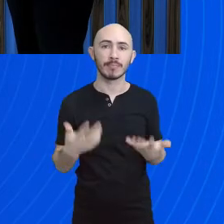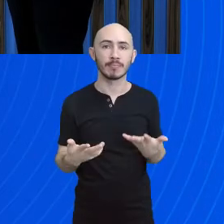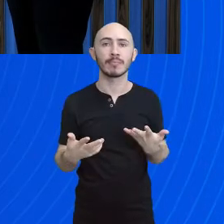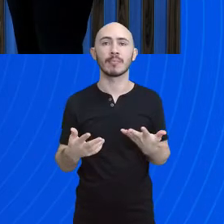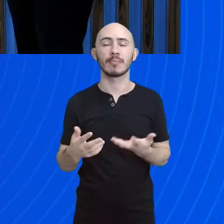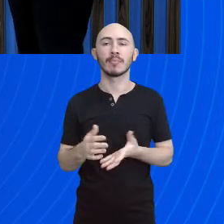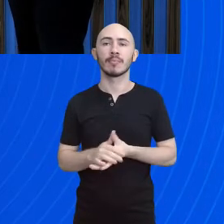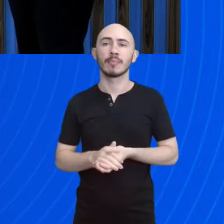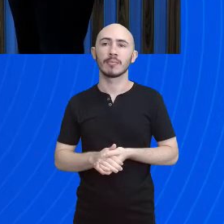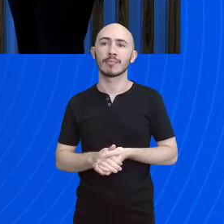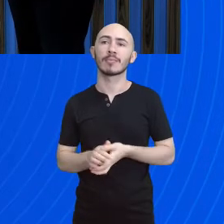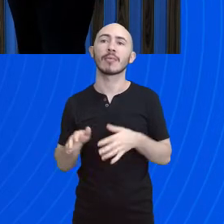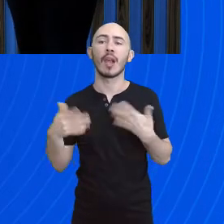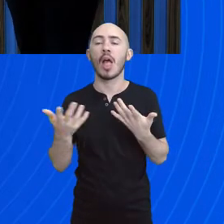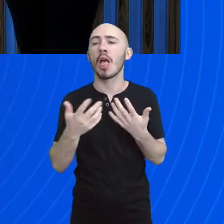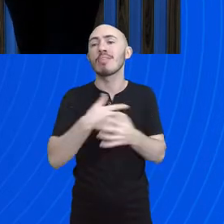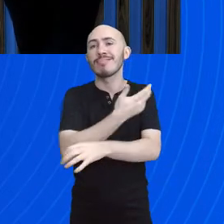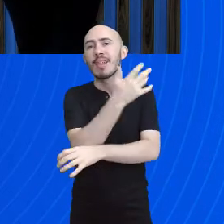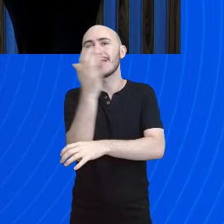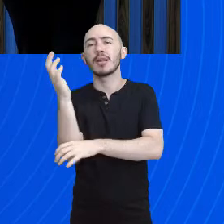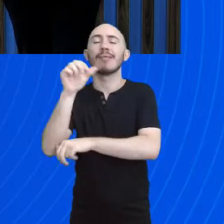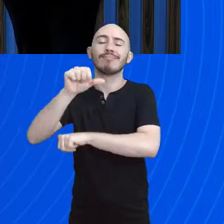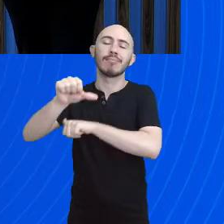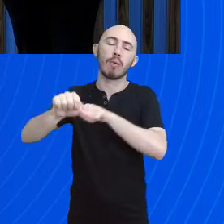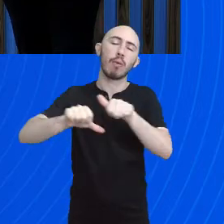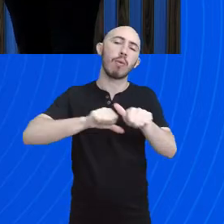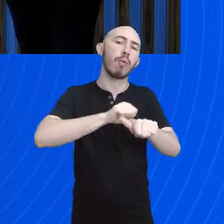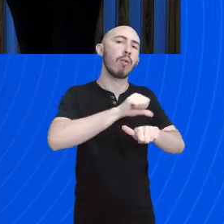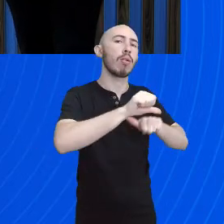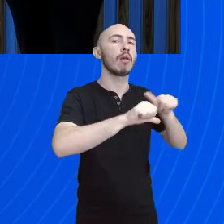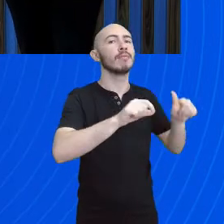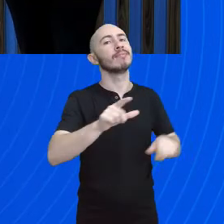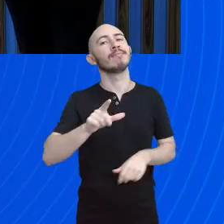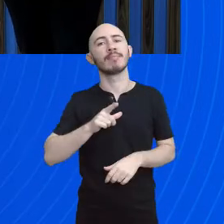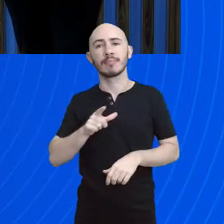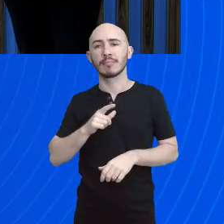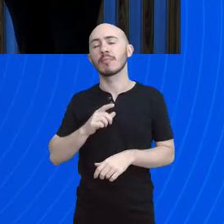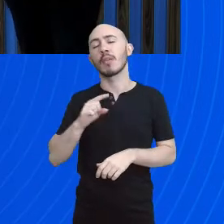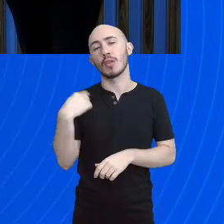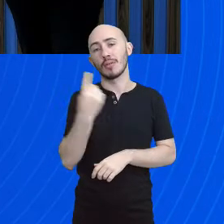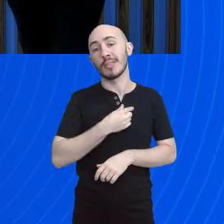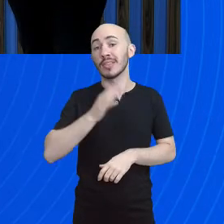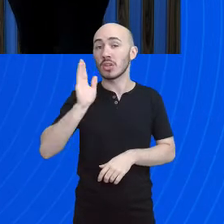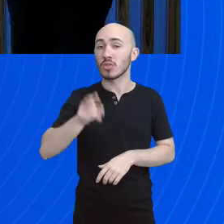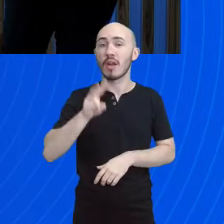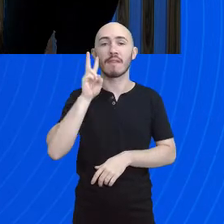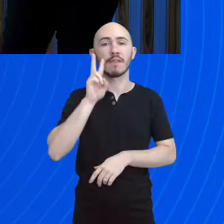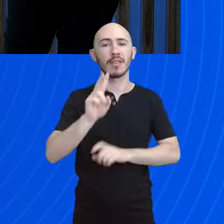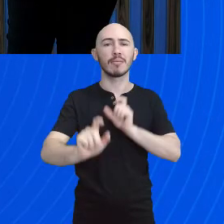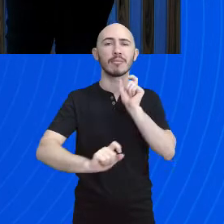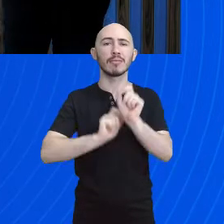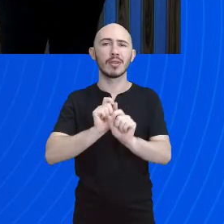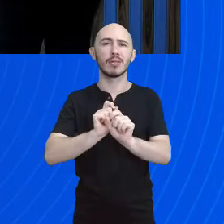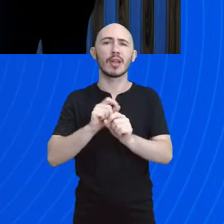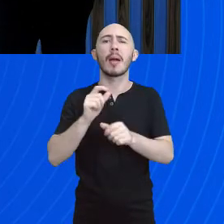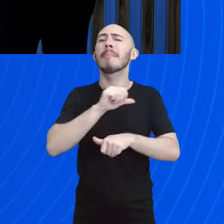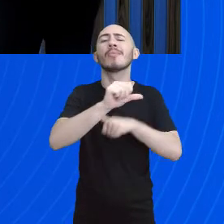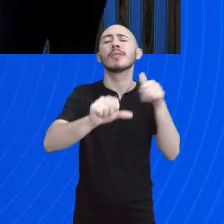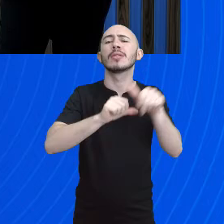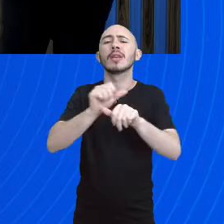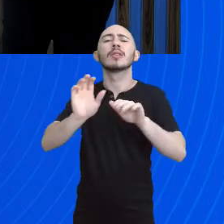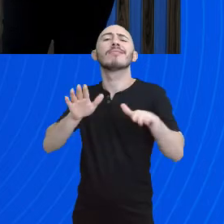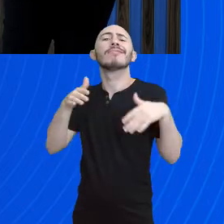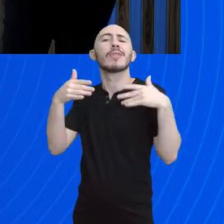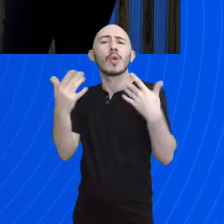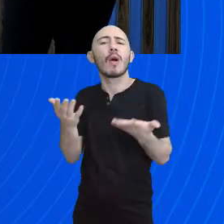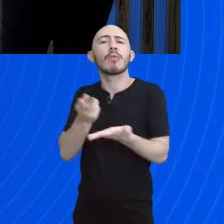Então, ó, a natureza e as mudanças. Então, a gente já viu em outros momentos que mudanças drásticas são